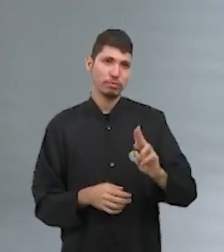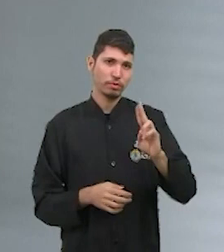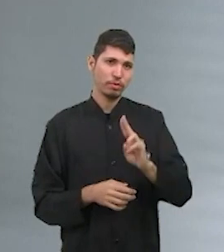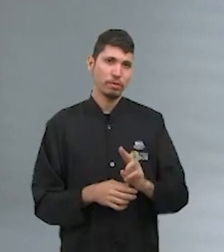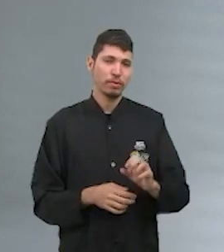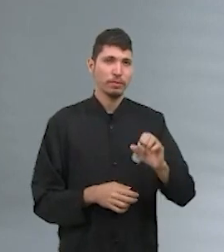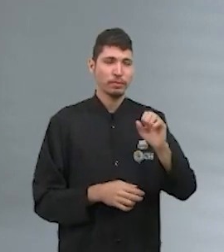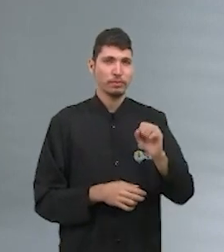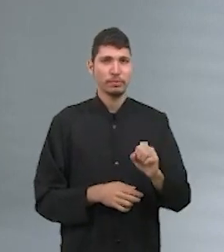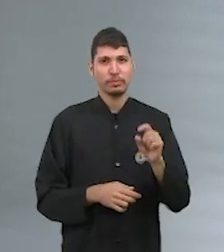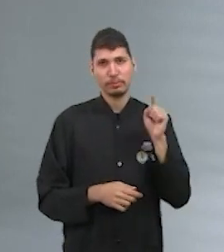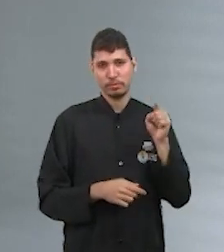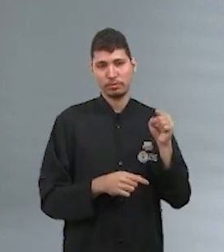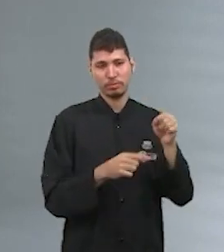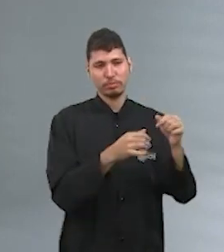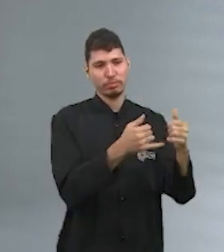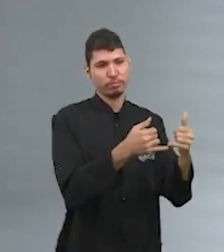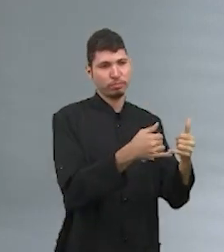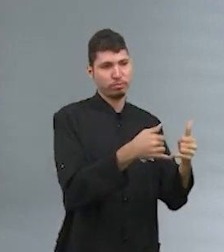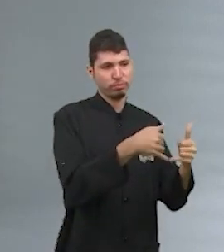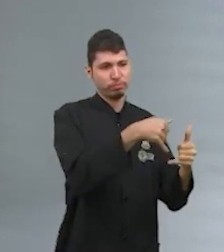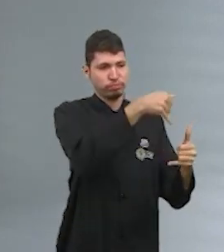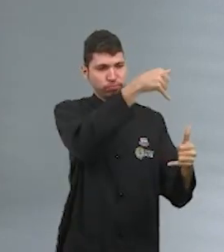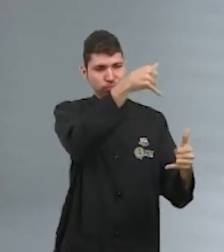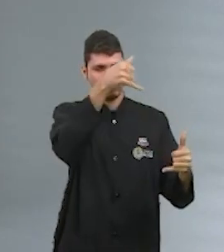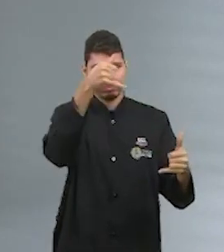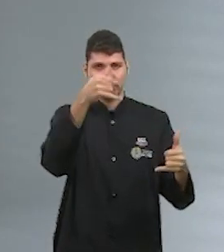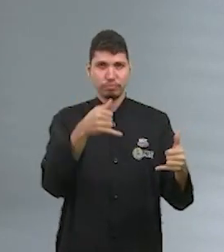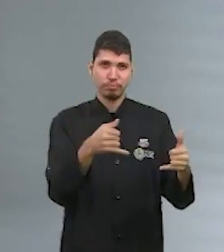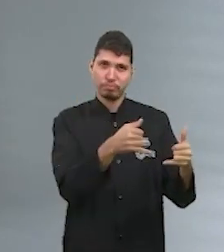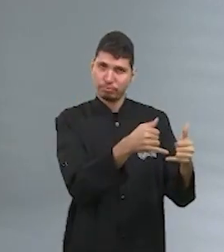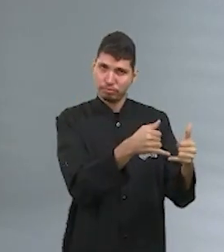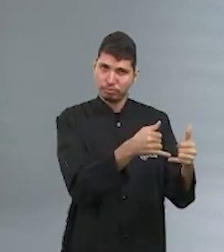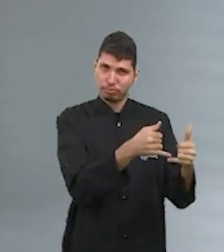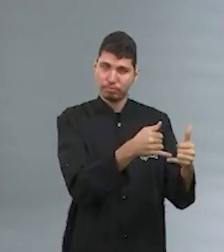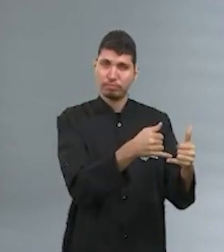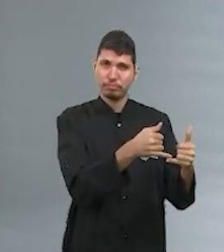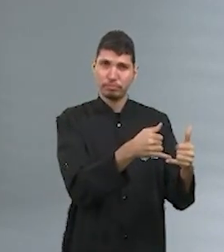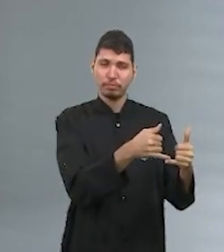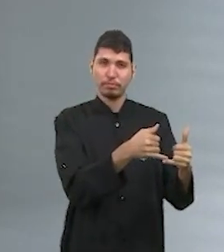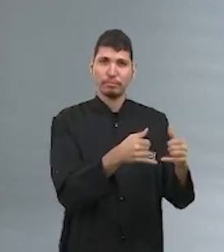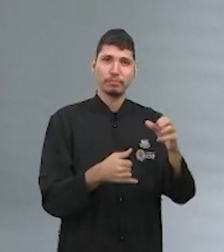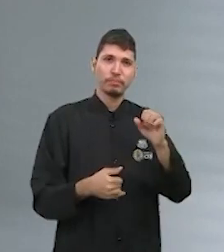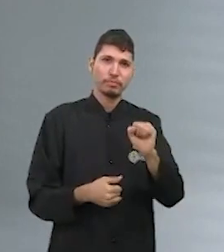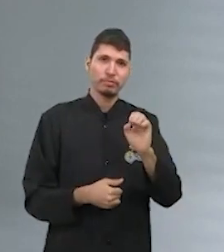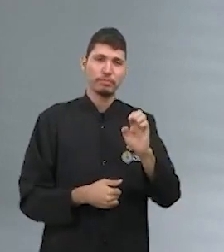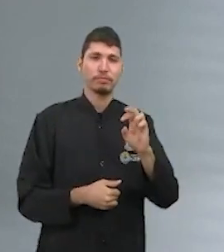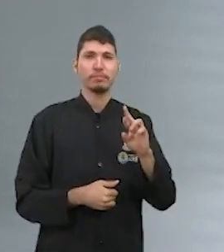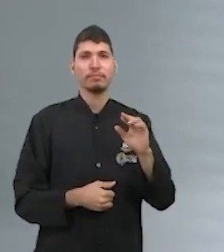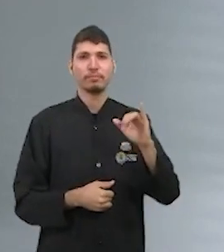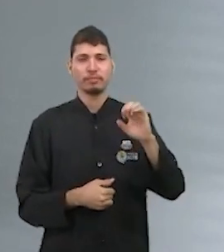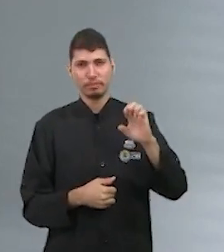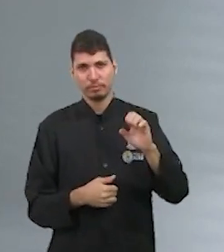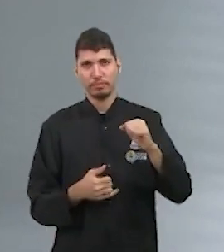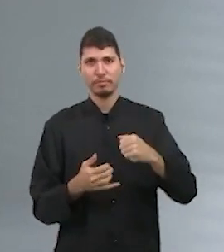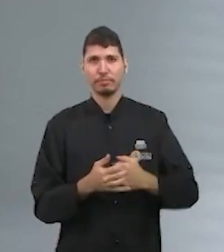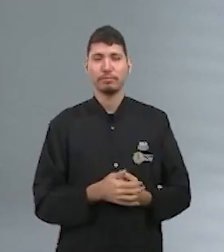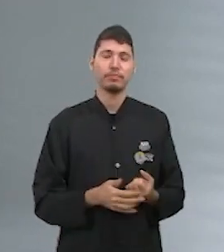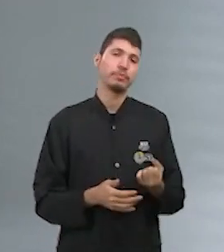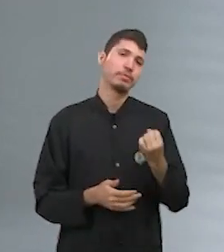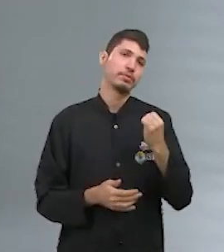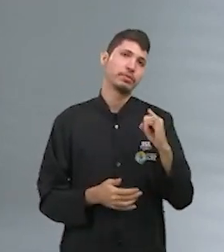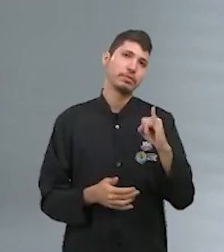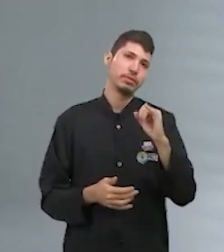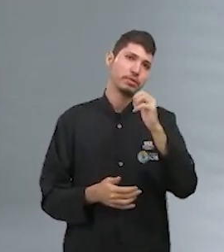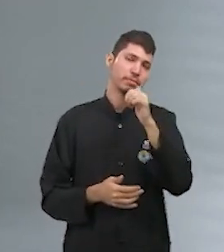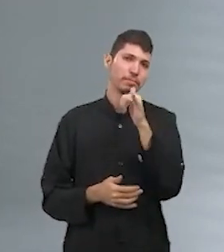duas lâmpadas 110. Aí eu também coloquei o paralelo aqui para efeito de informação, tá? Se por